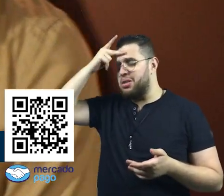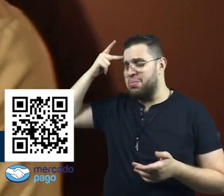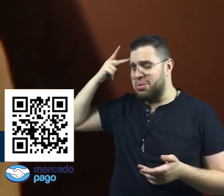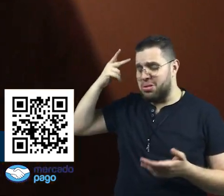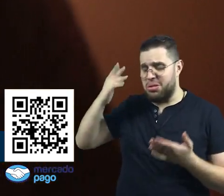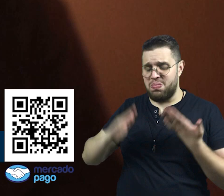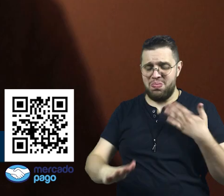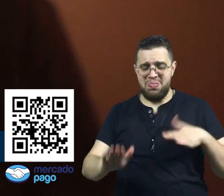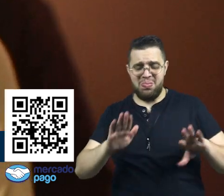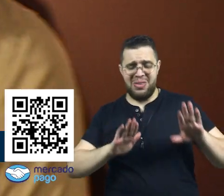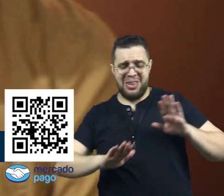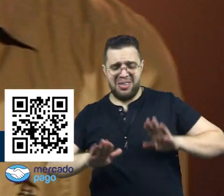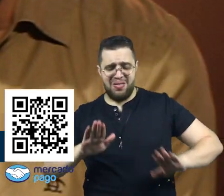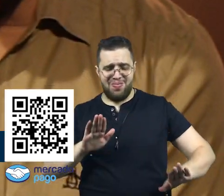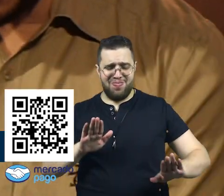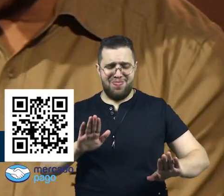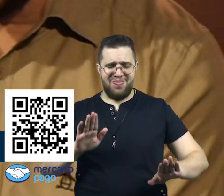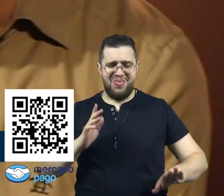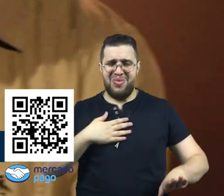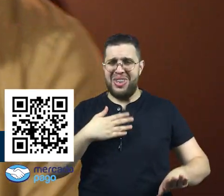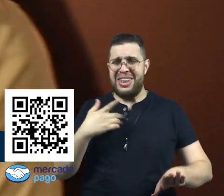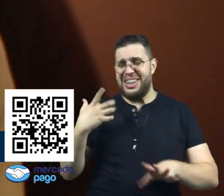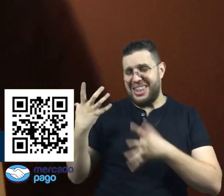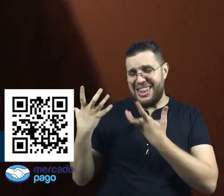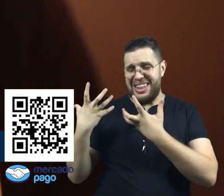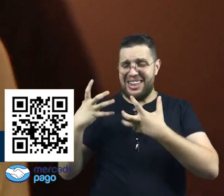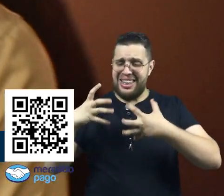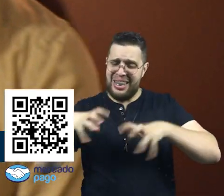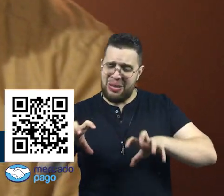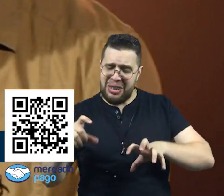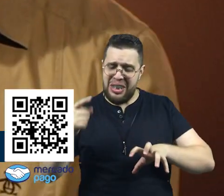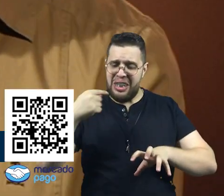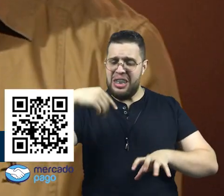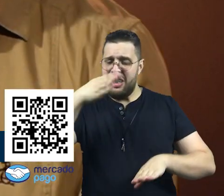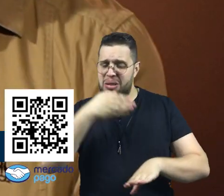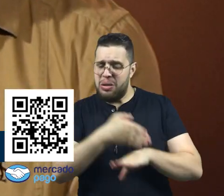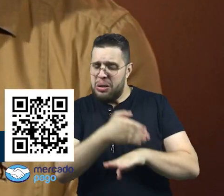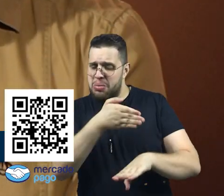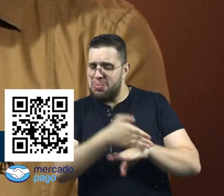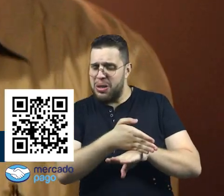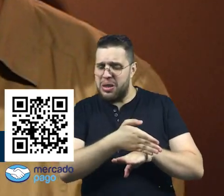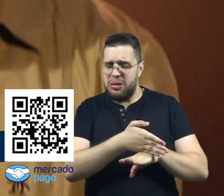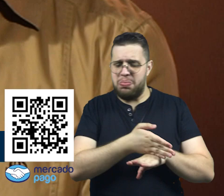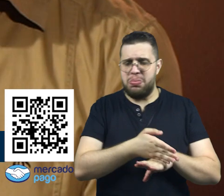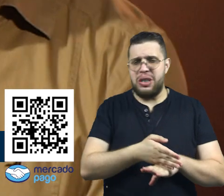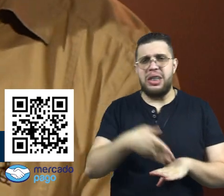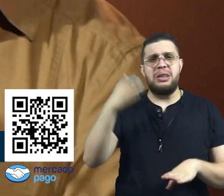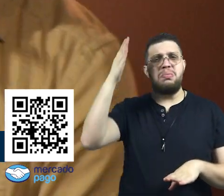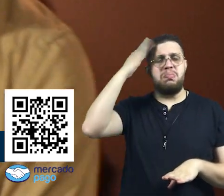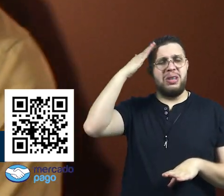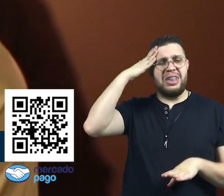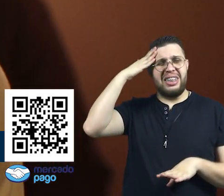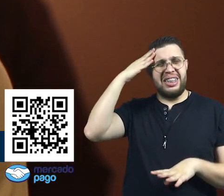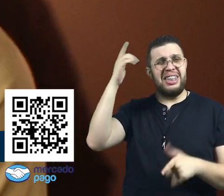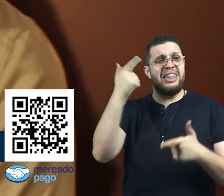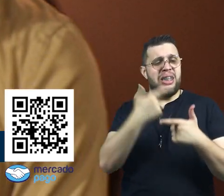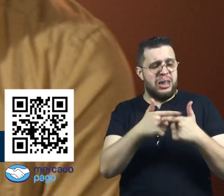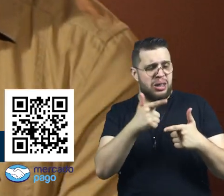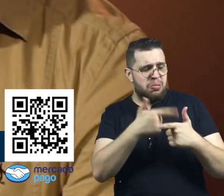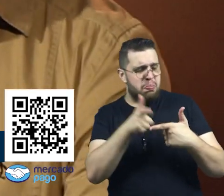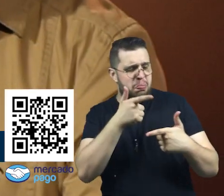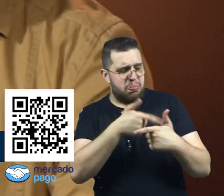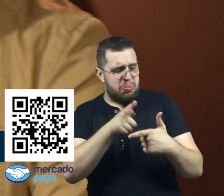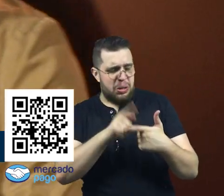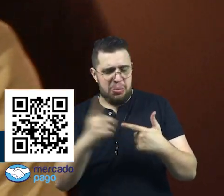resistindo em todo esse processo, achando que o problema estava contigo